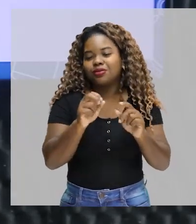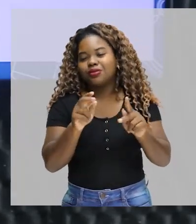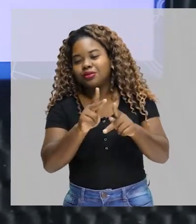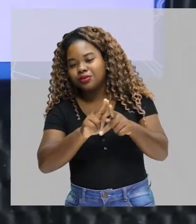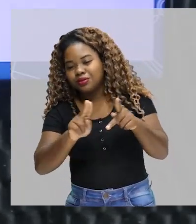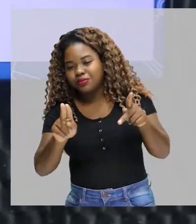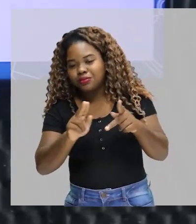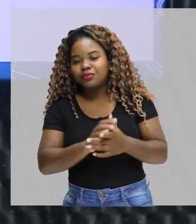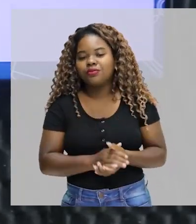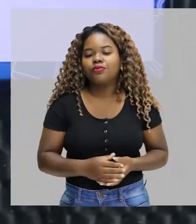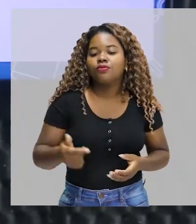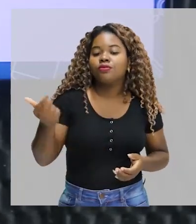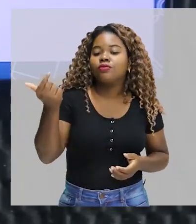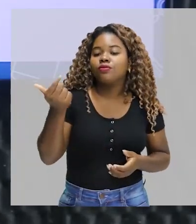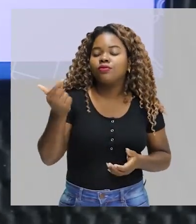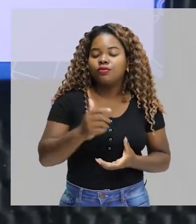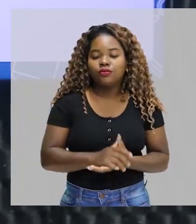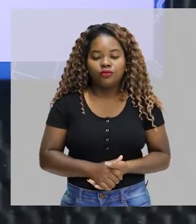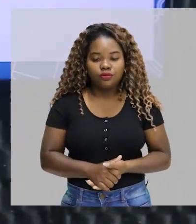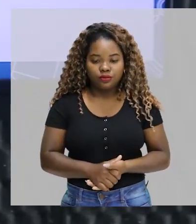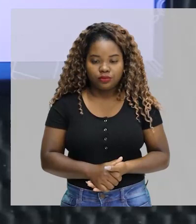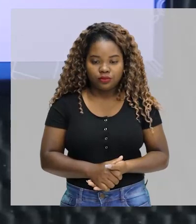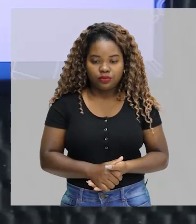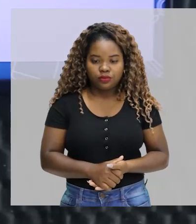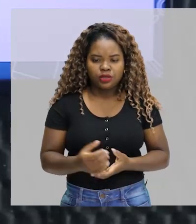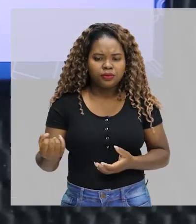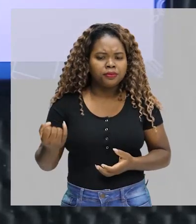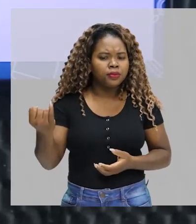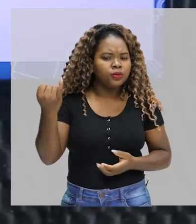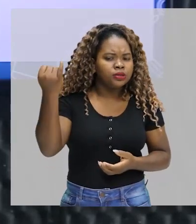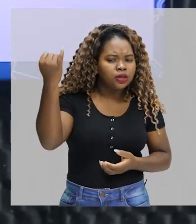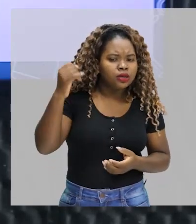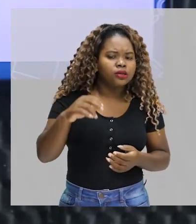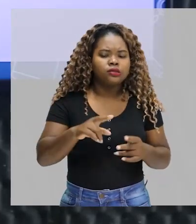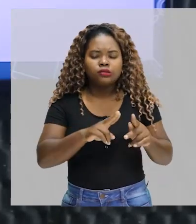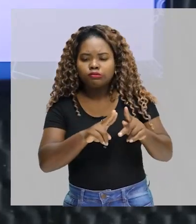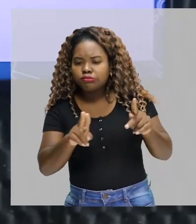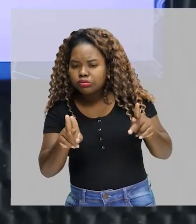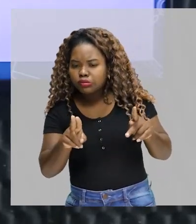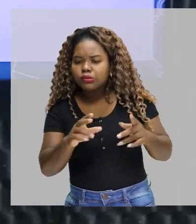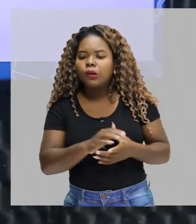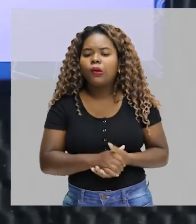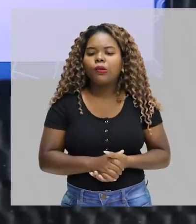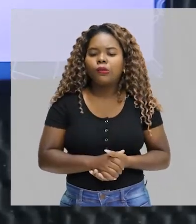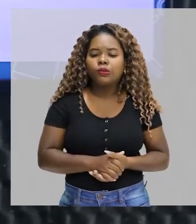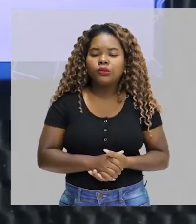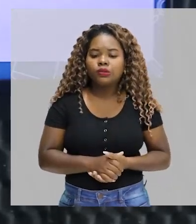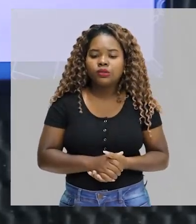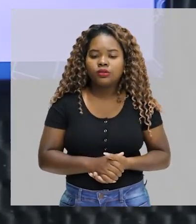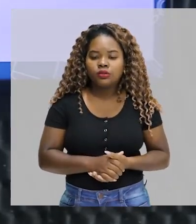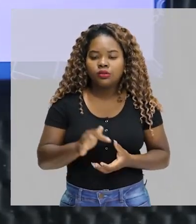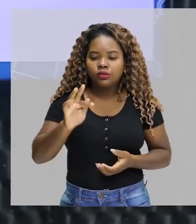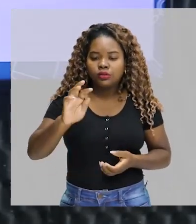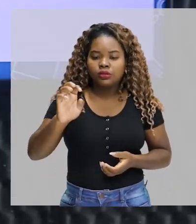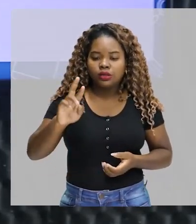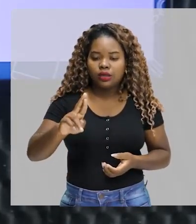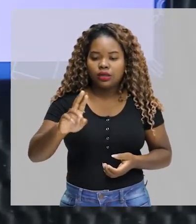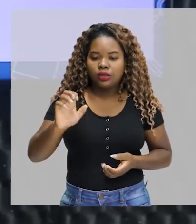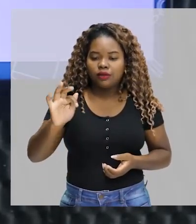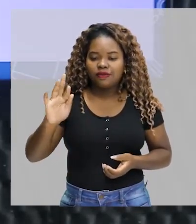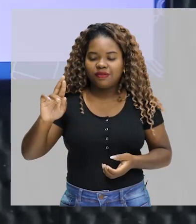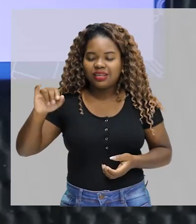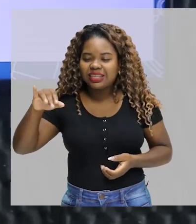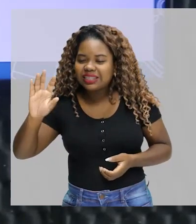um pouquinho isso. Depois, falar da importância dos pronomes, que é justamente no pronominal reference, que é